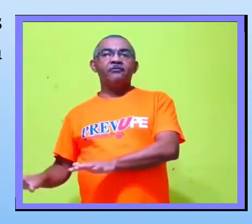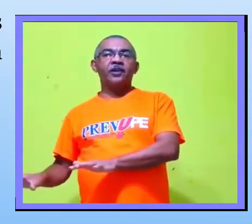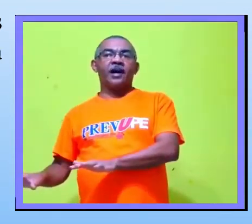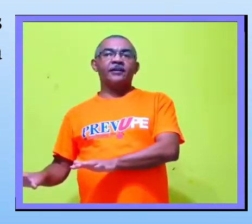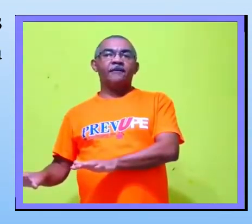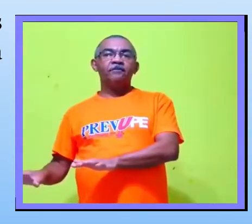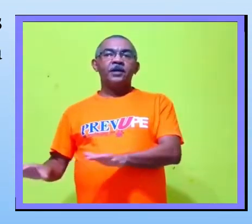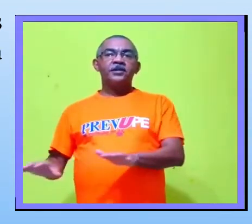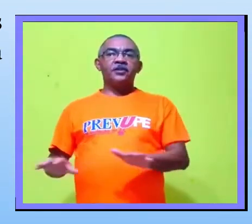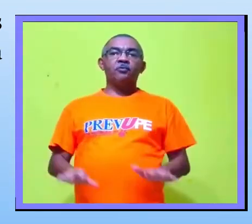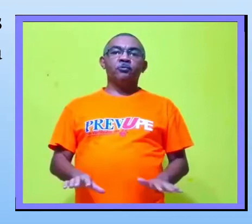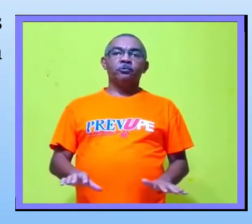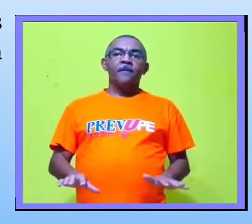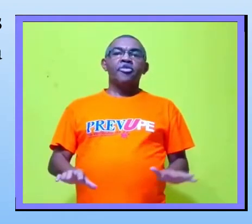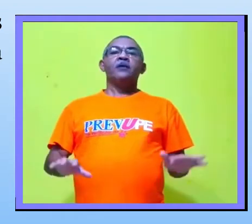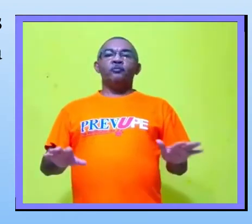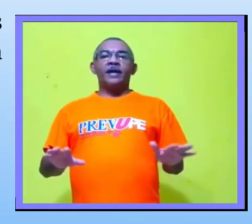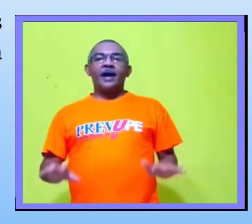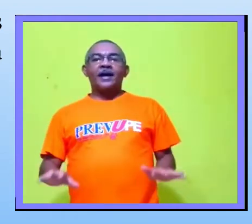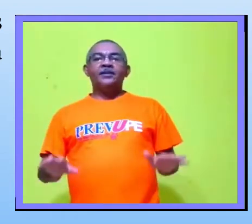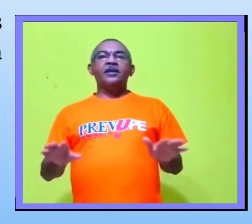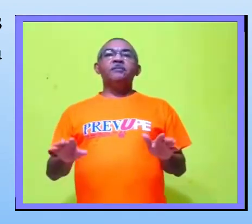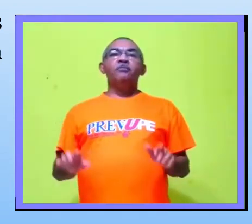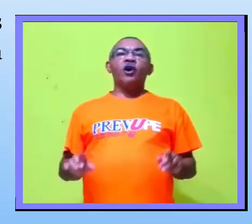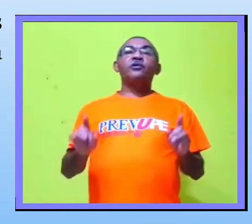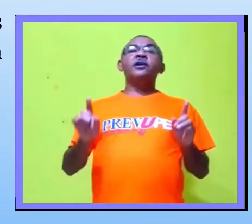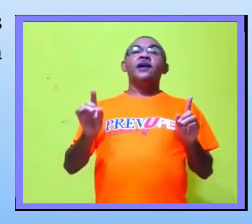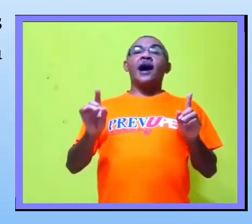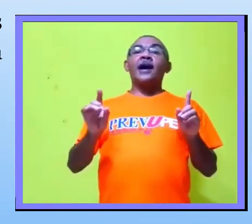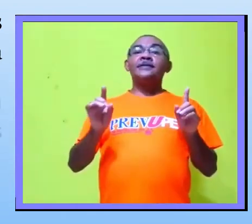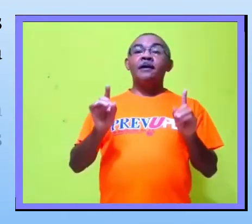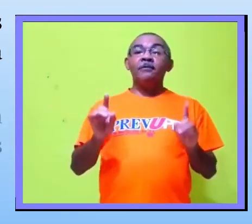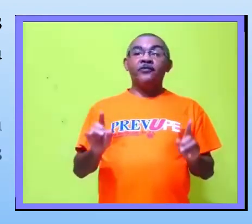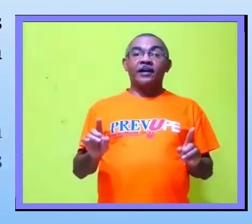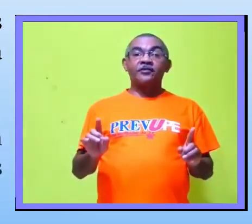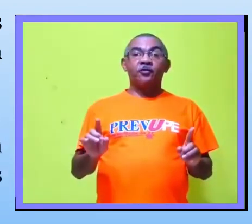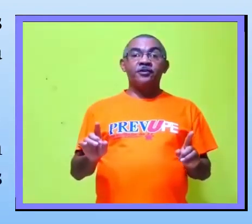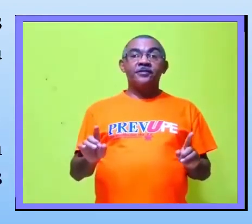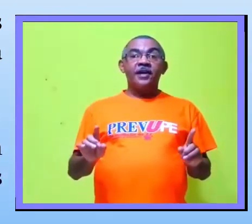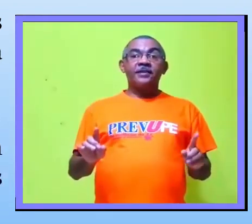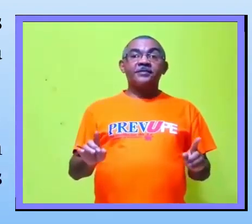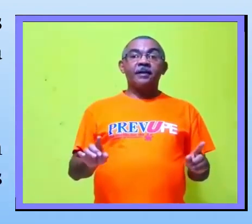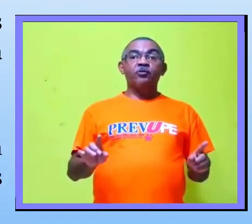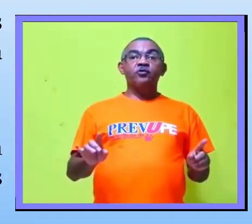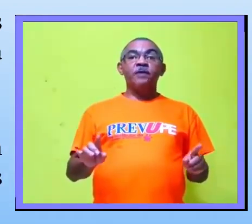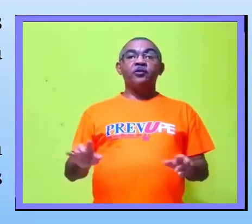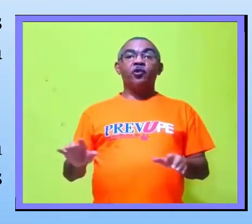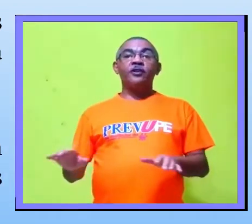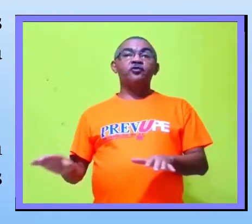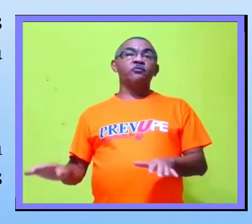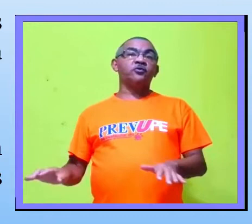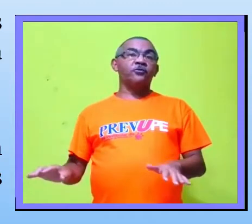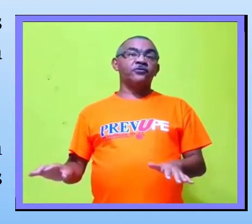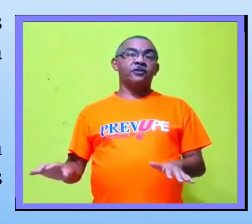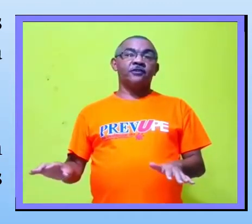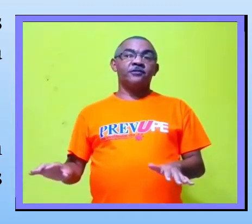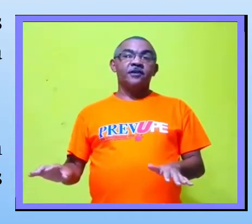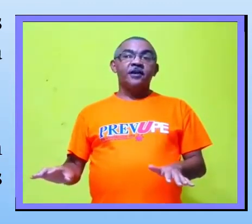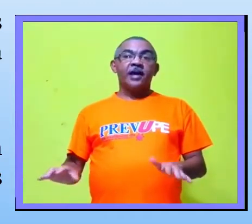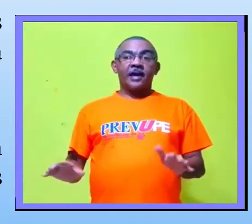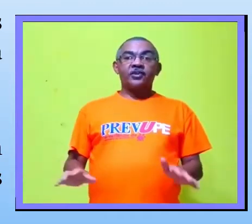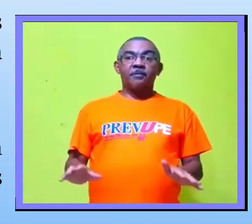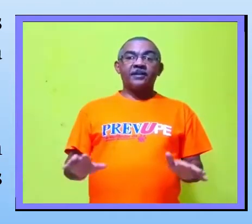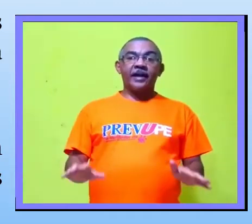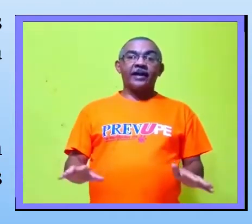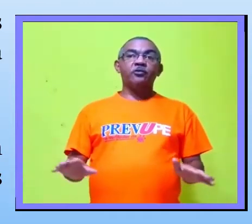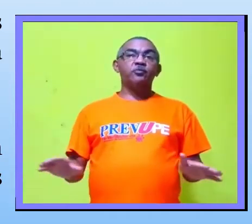mais ramificada. Segundo, numerar a cadeia de modo que as ramificações recebam os menores números possíveis.